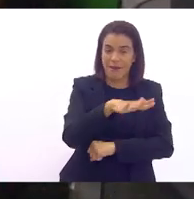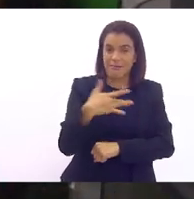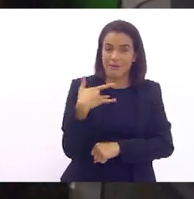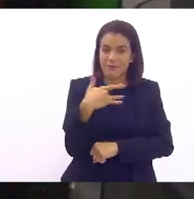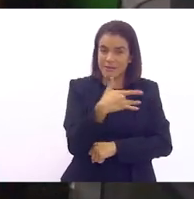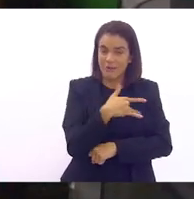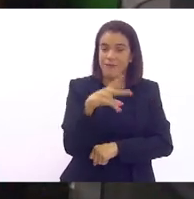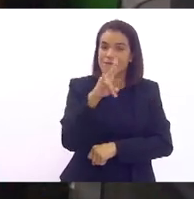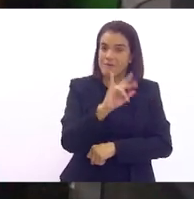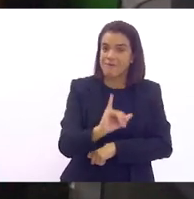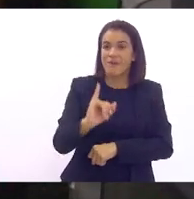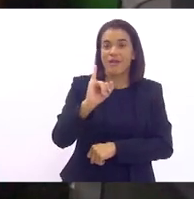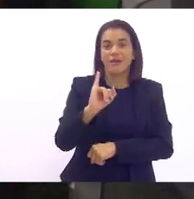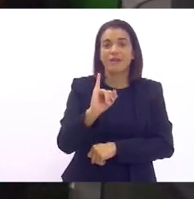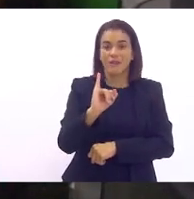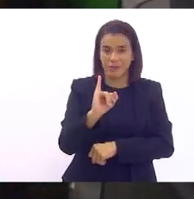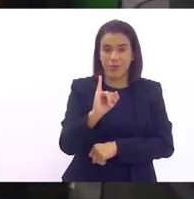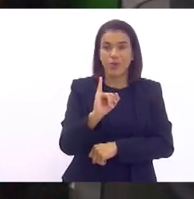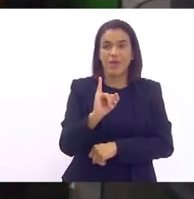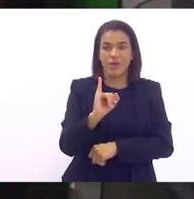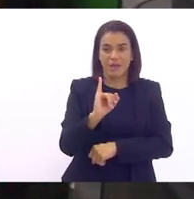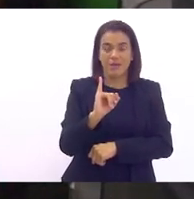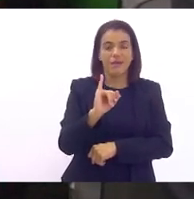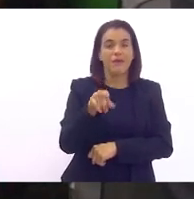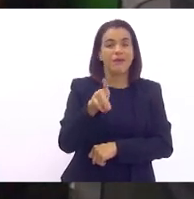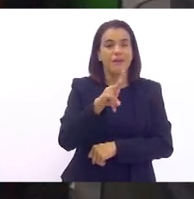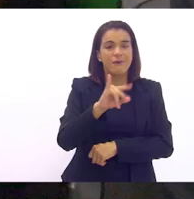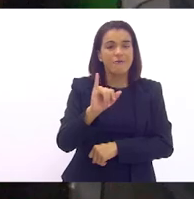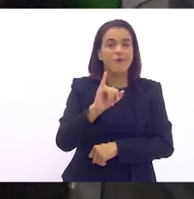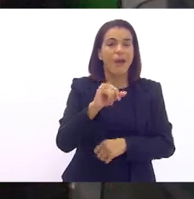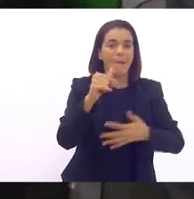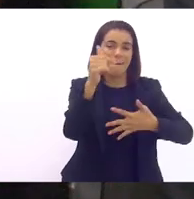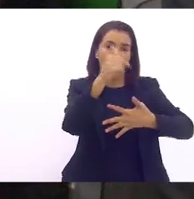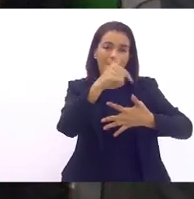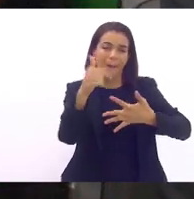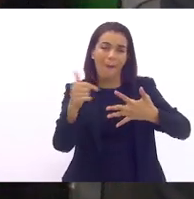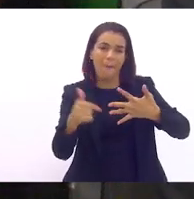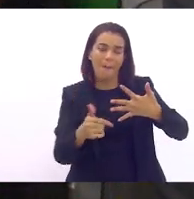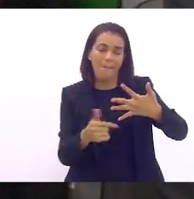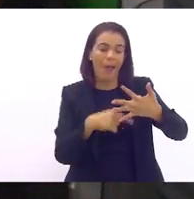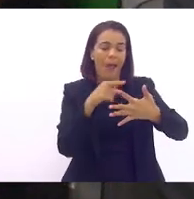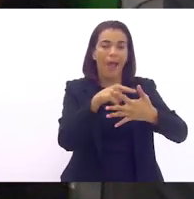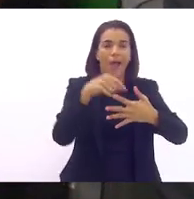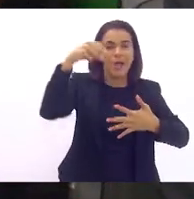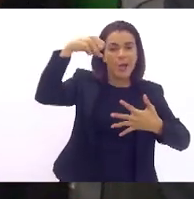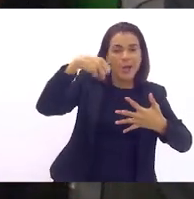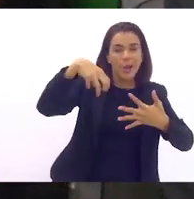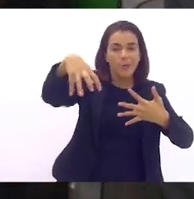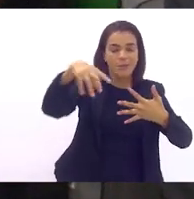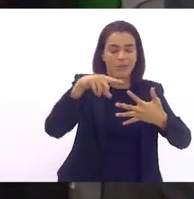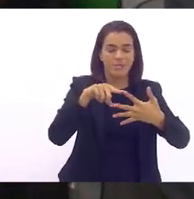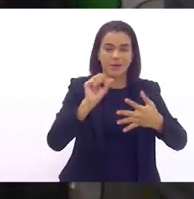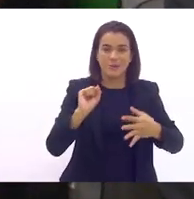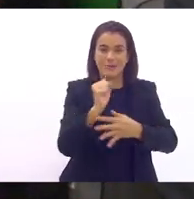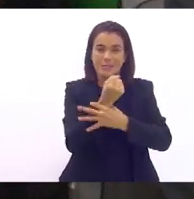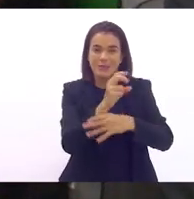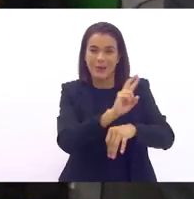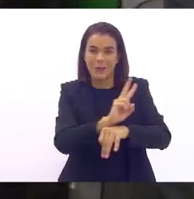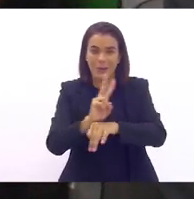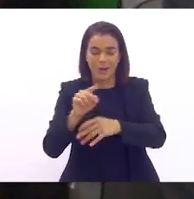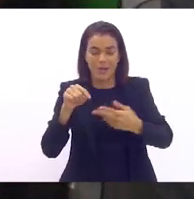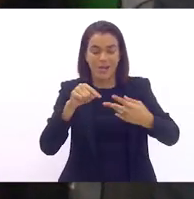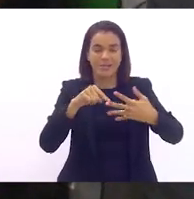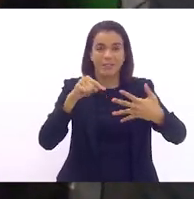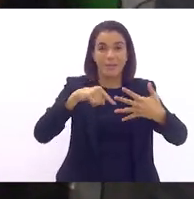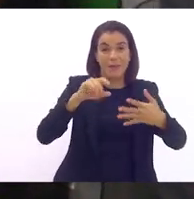passar por asfalto vai passar por segurança pública vai passar por iluminação pública vai passar por não faltar